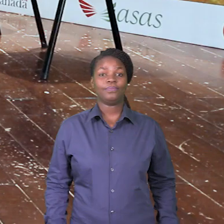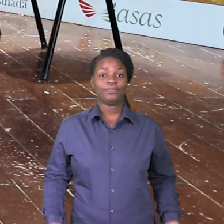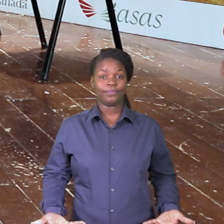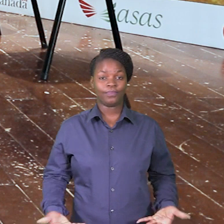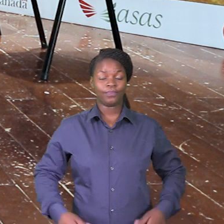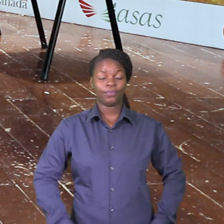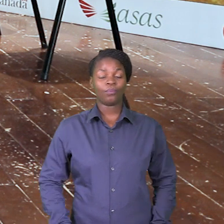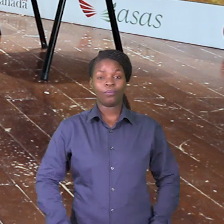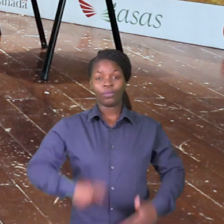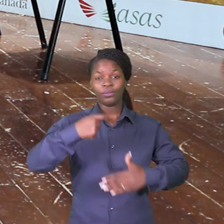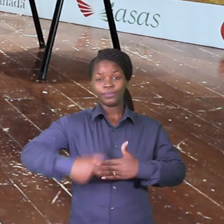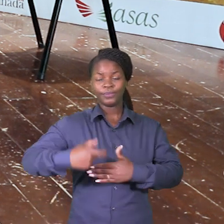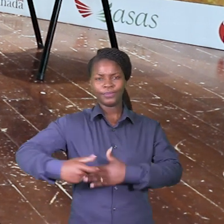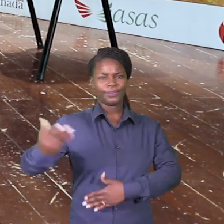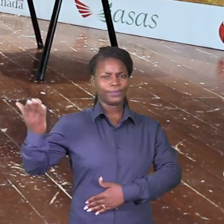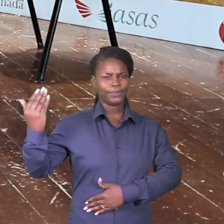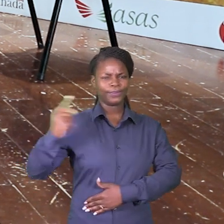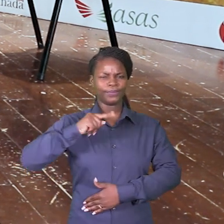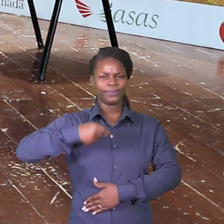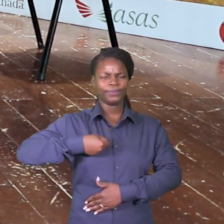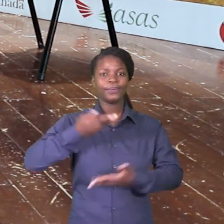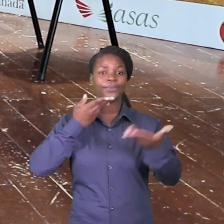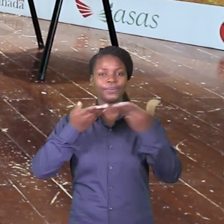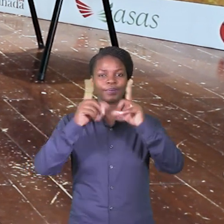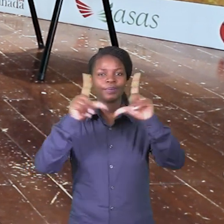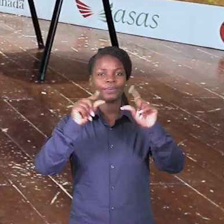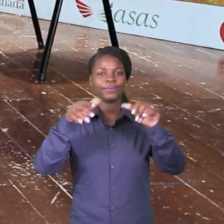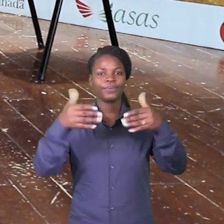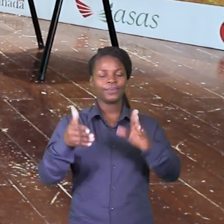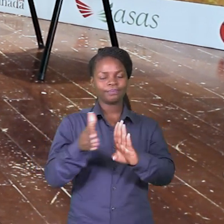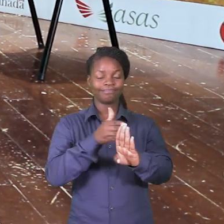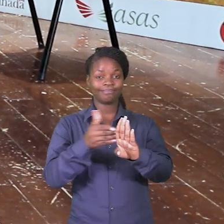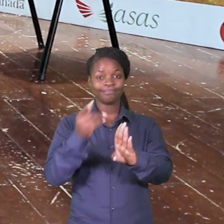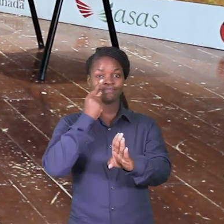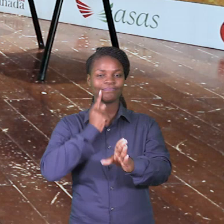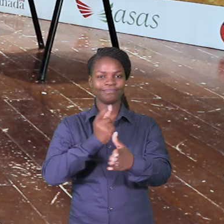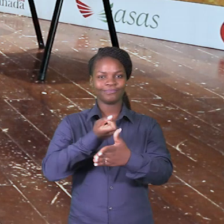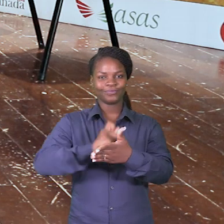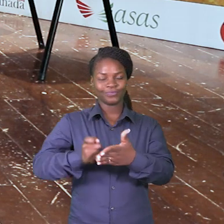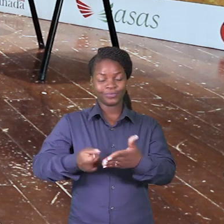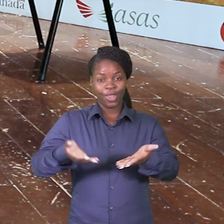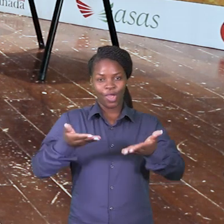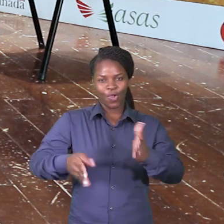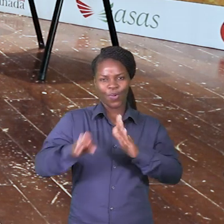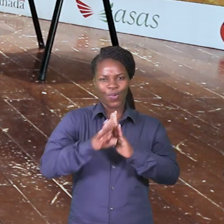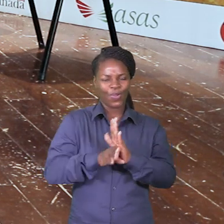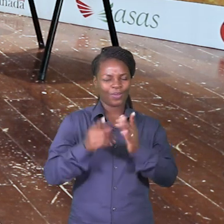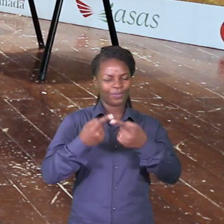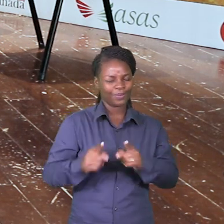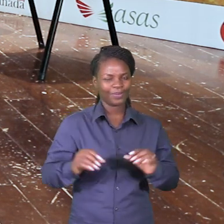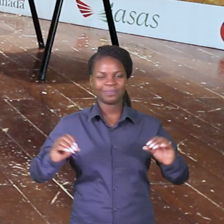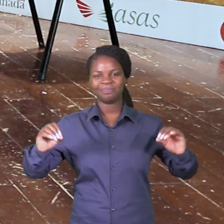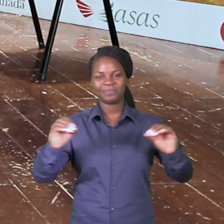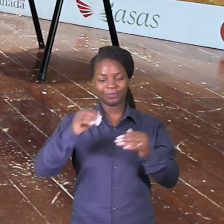voar durante estas semanas conversamos sobre o assédio sexual nas escolas e nesta edição do osas não será diferente vamos